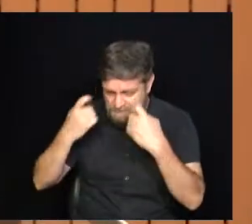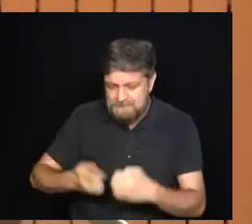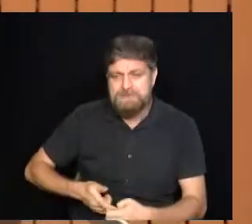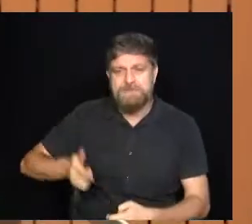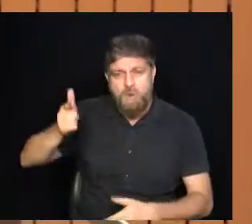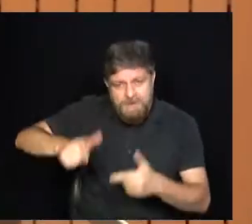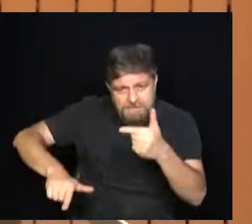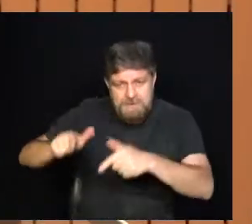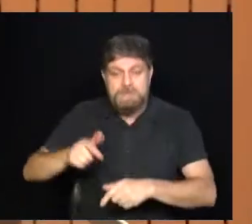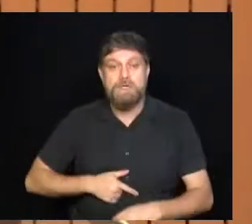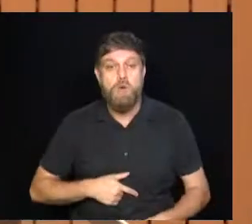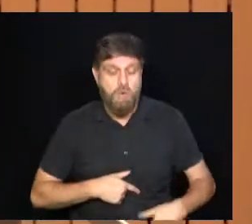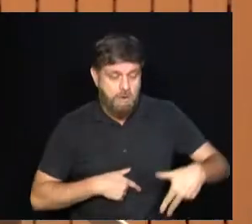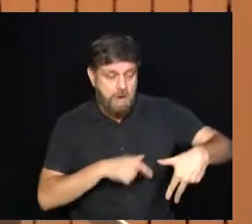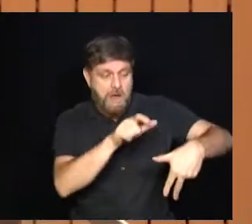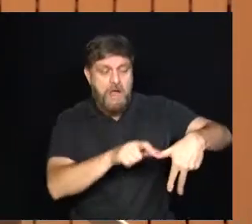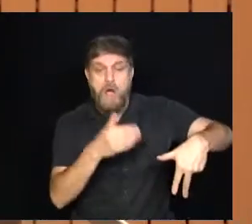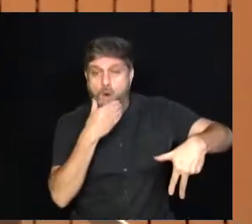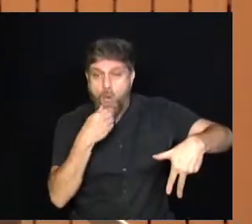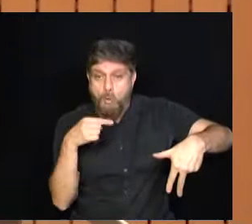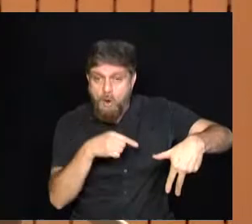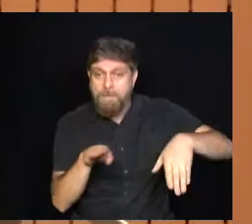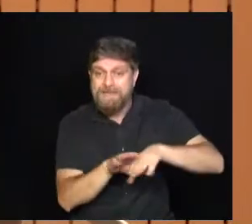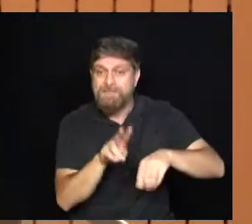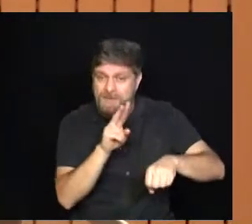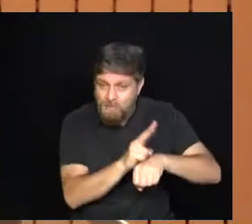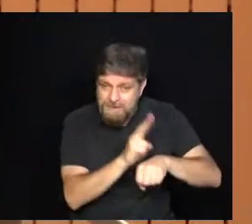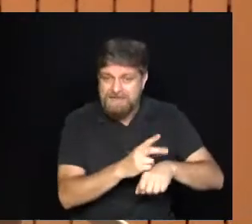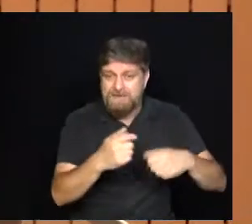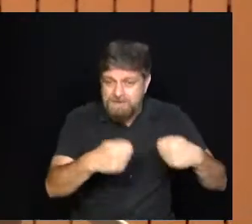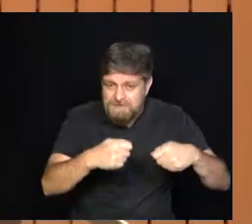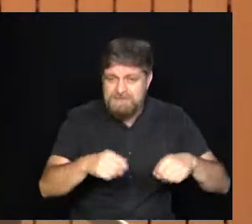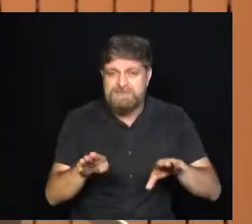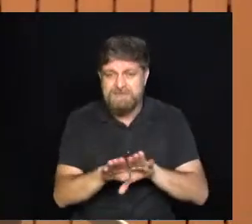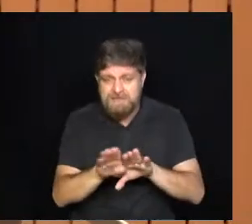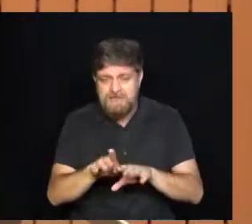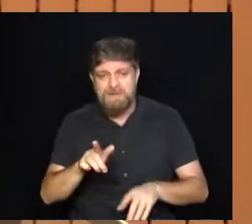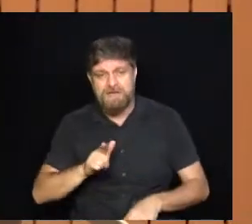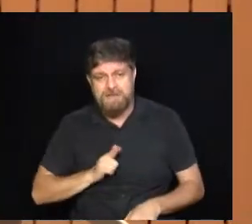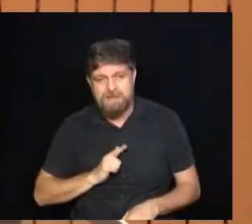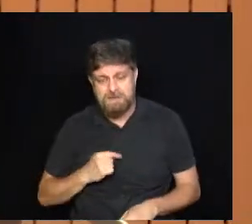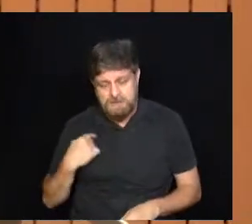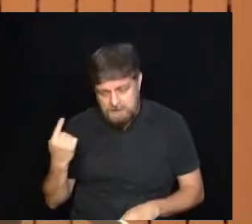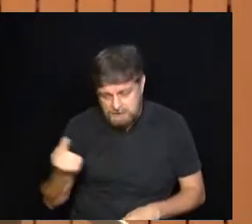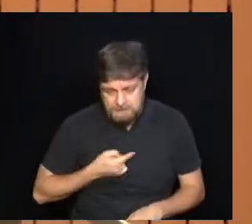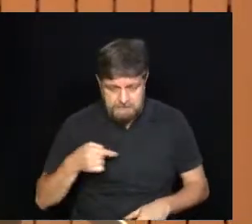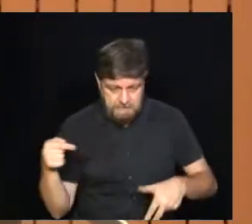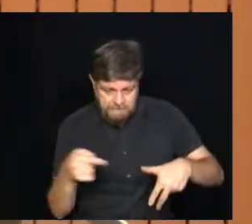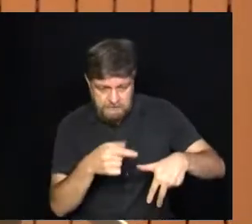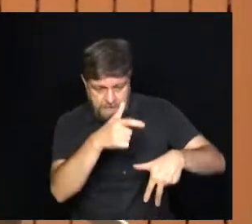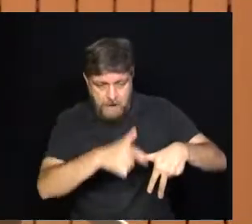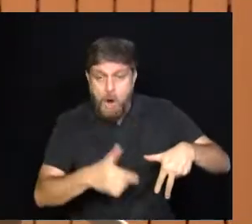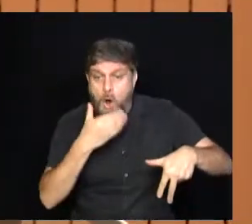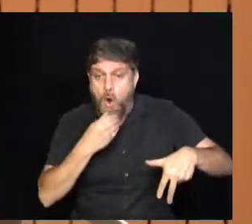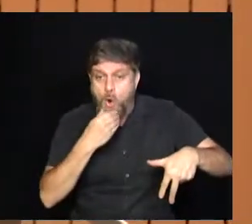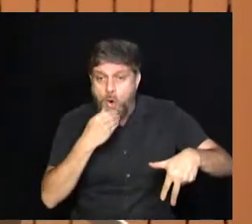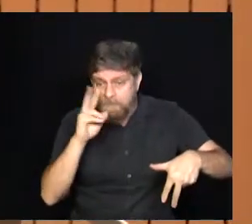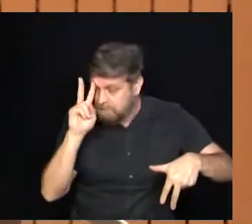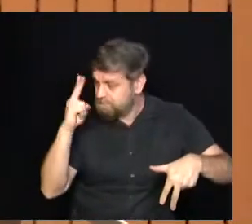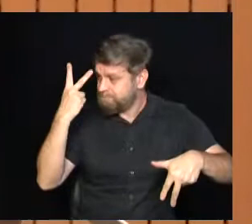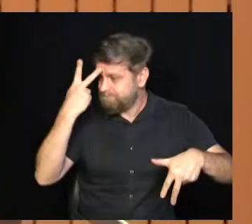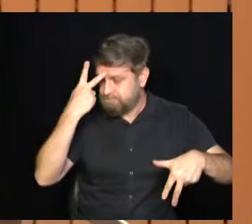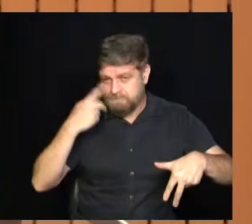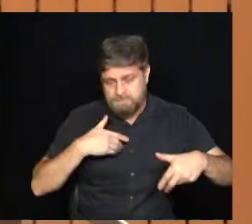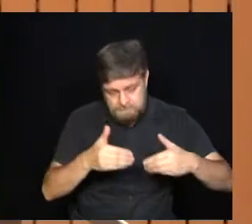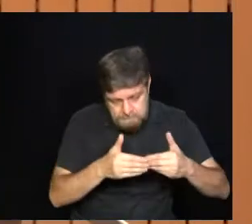de cuidados, e esse é um outro caminho, Major, que se tem seguido, e com certeza ele trará bons resultados daqui